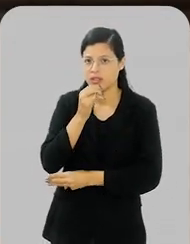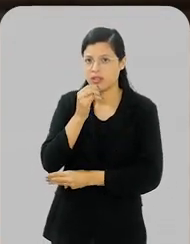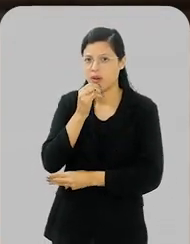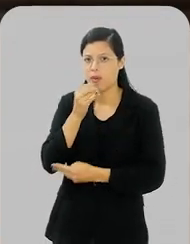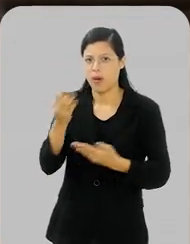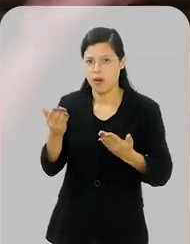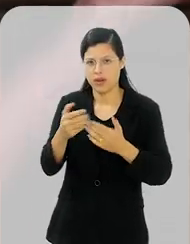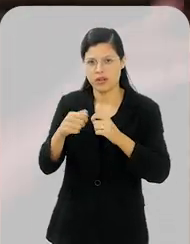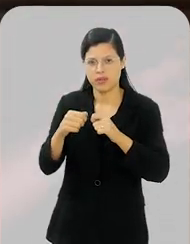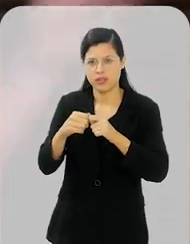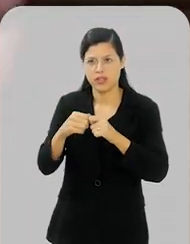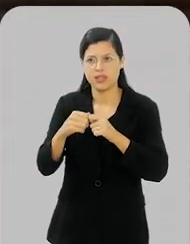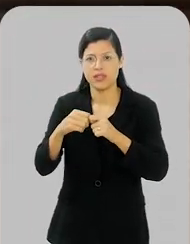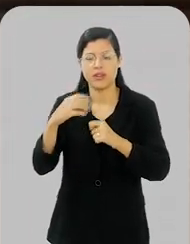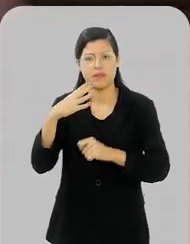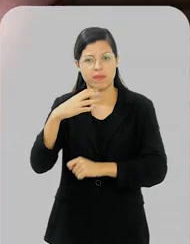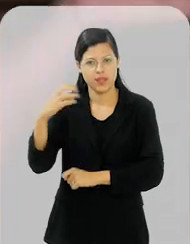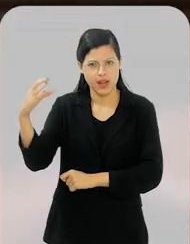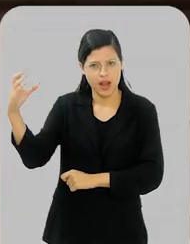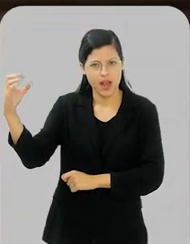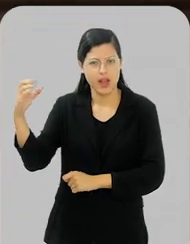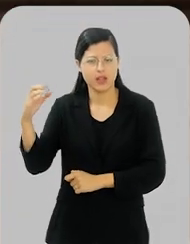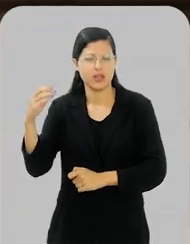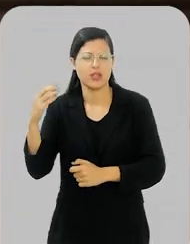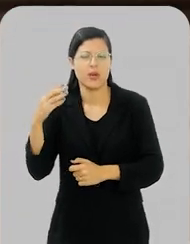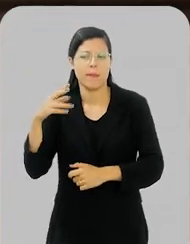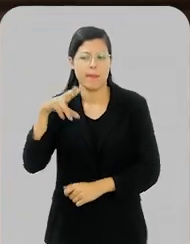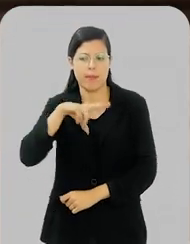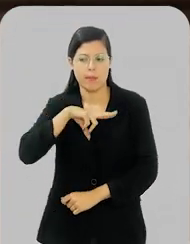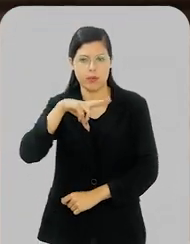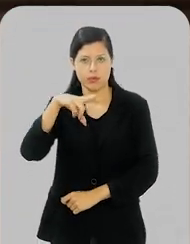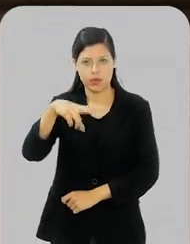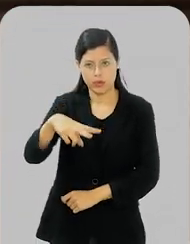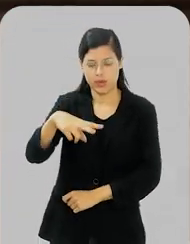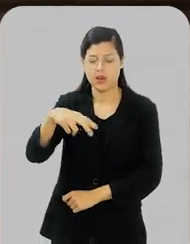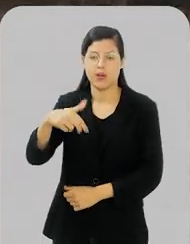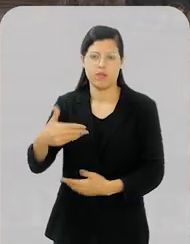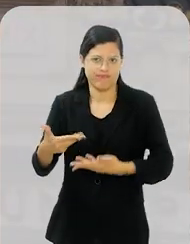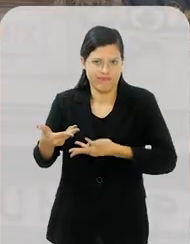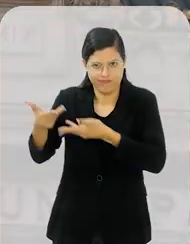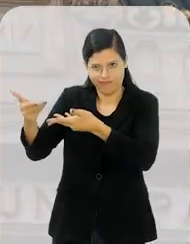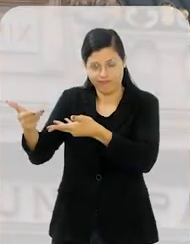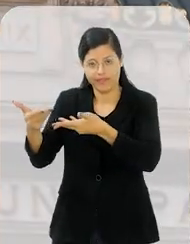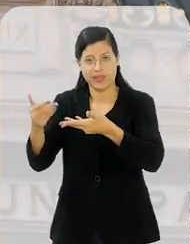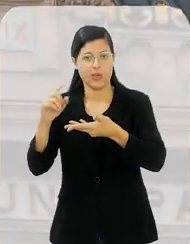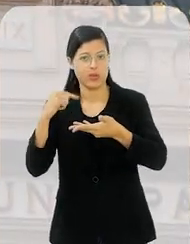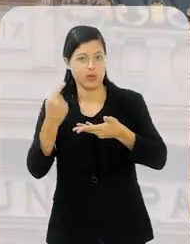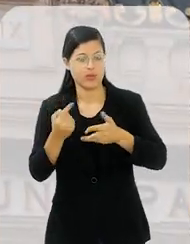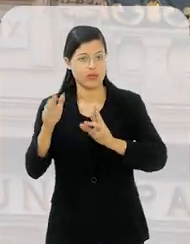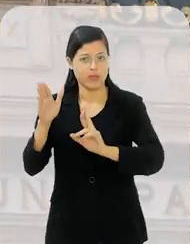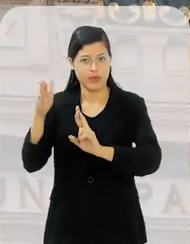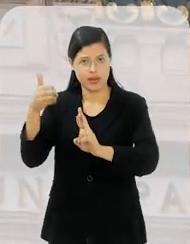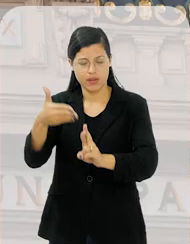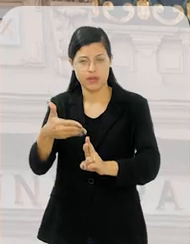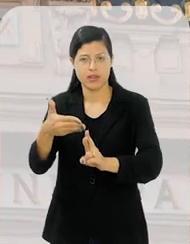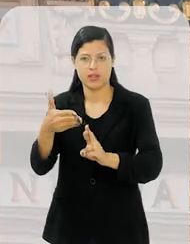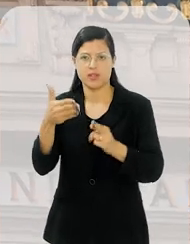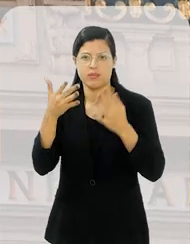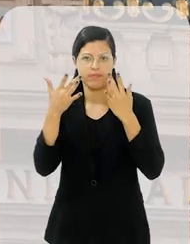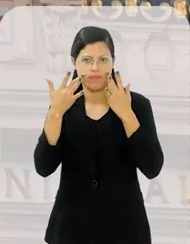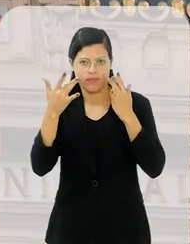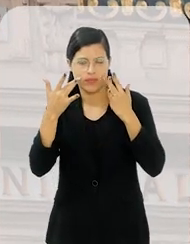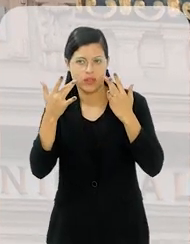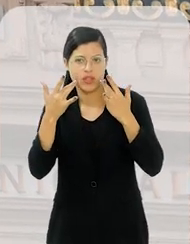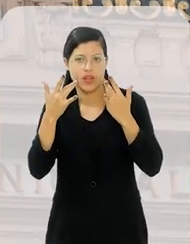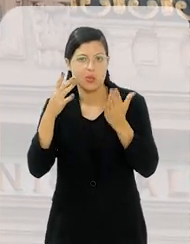exemplo, agora sai em turnê por Portugal a convite desse país. E a gente é uma referência. Eu brinco